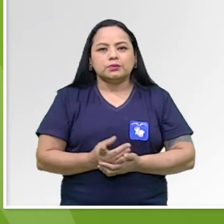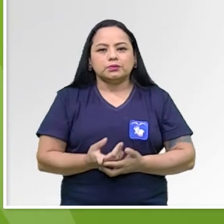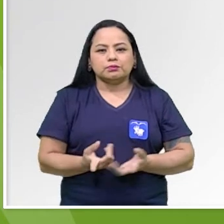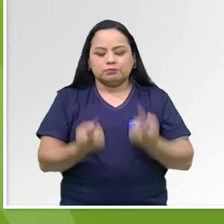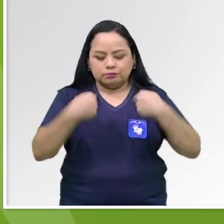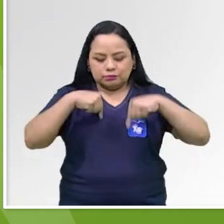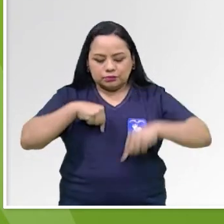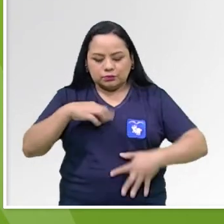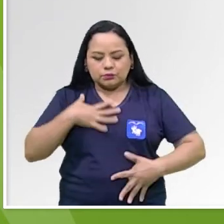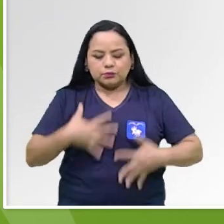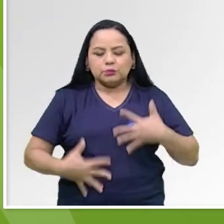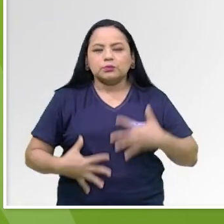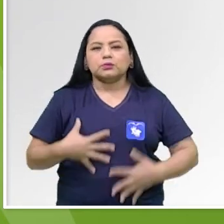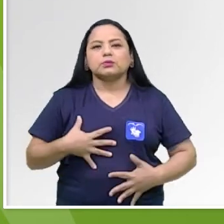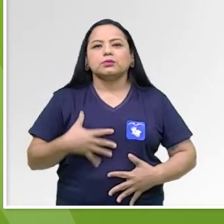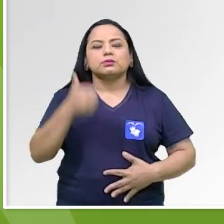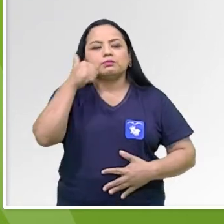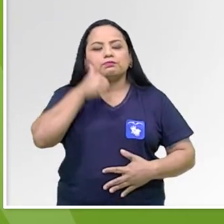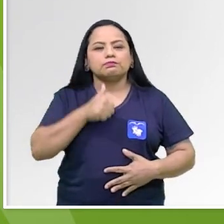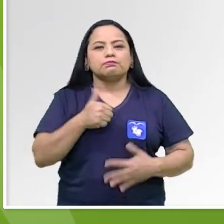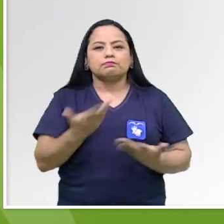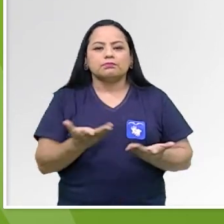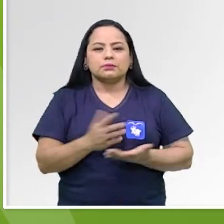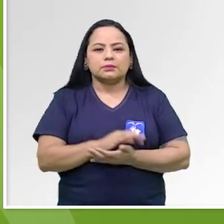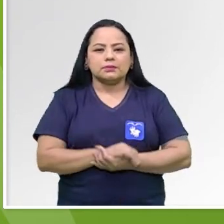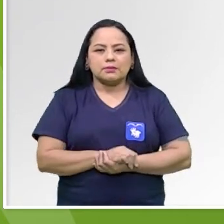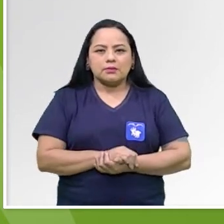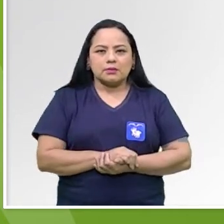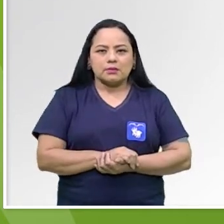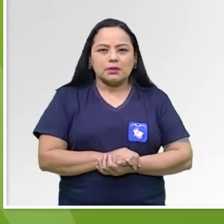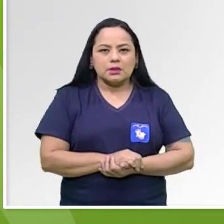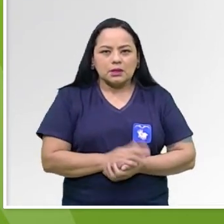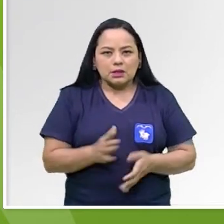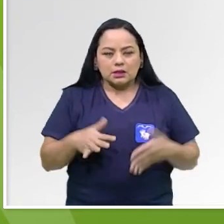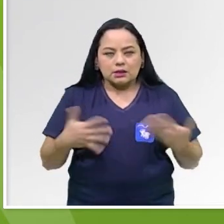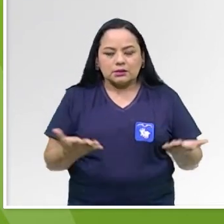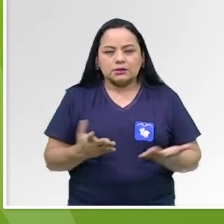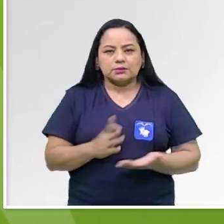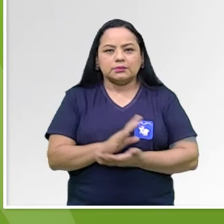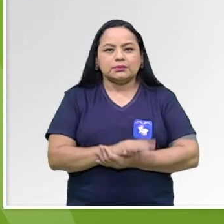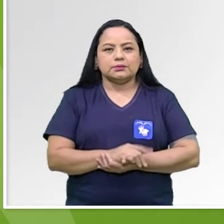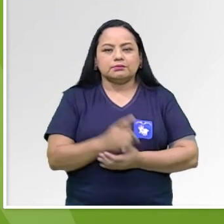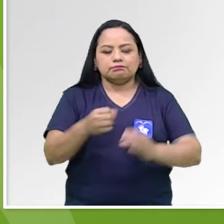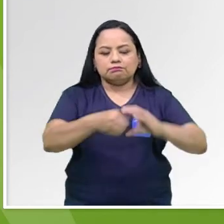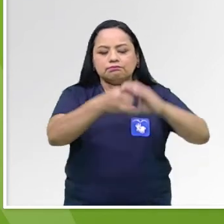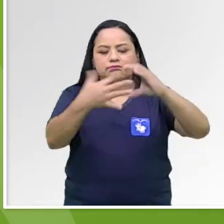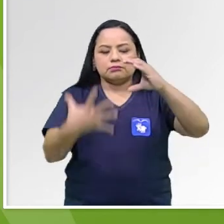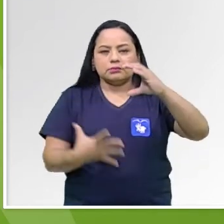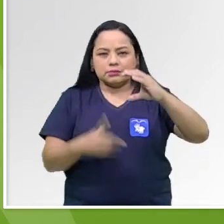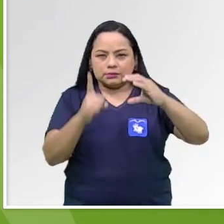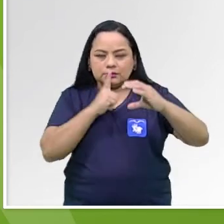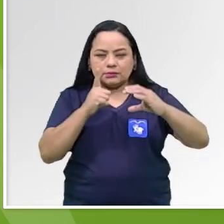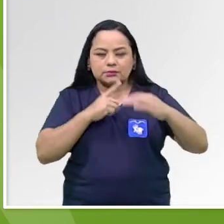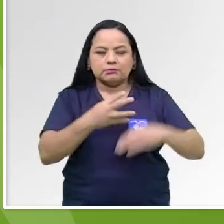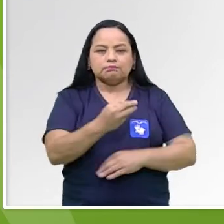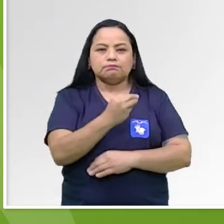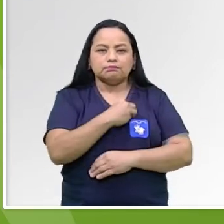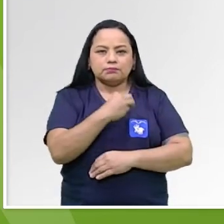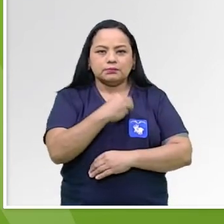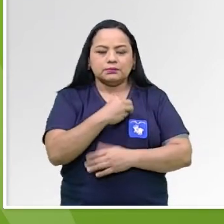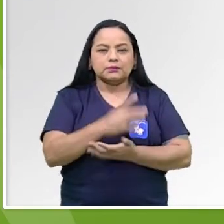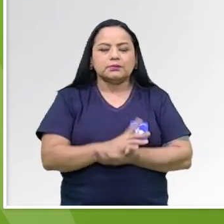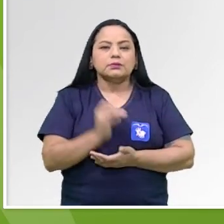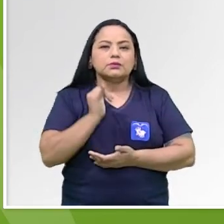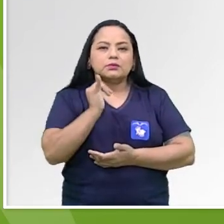No corpo da mãe. Ok? Então, a gente tem essa característica nos mamíferos. E aí, como eu